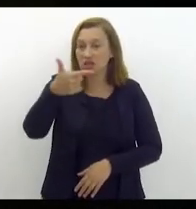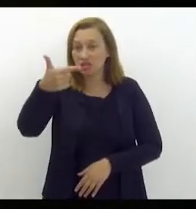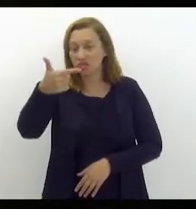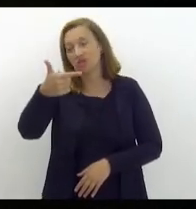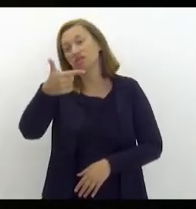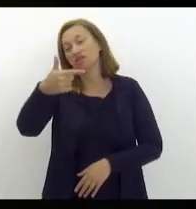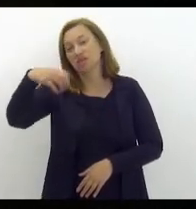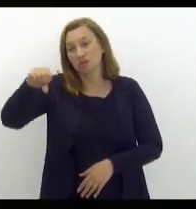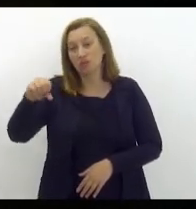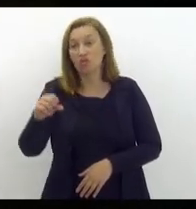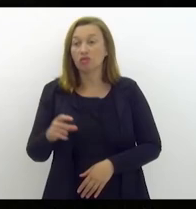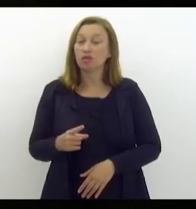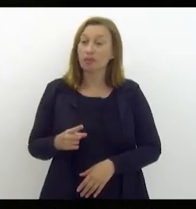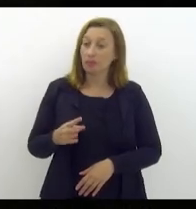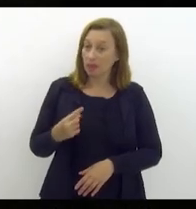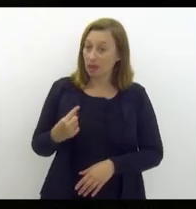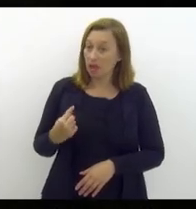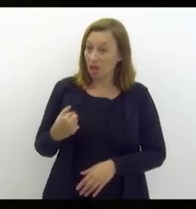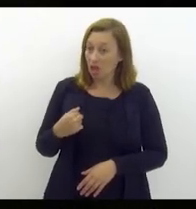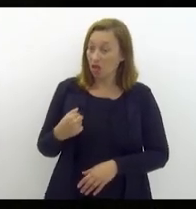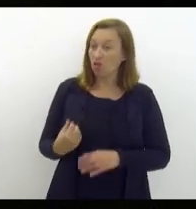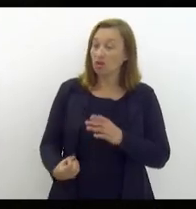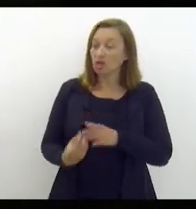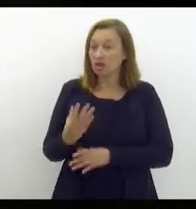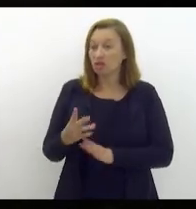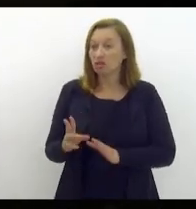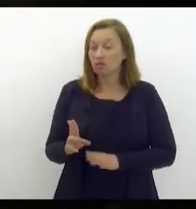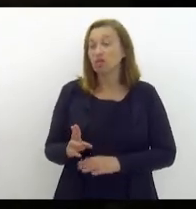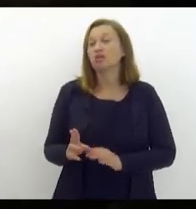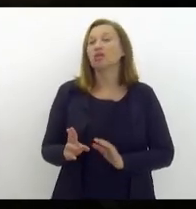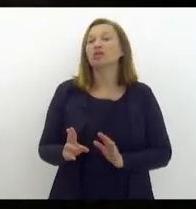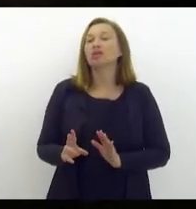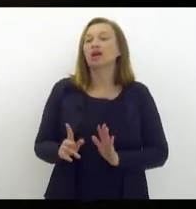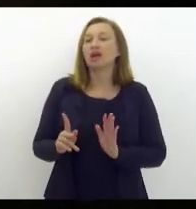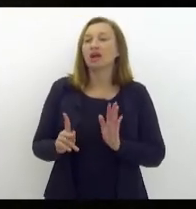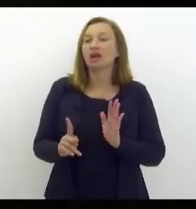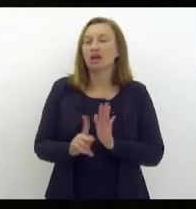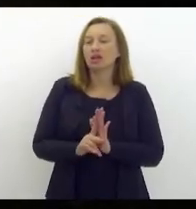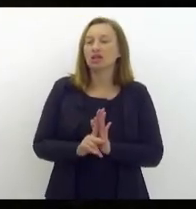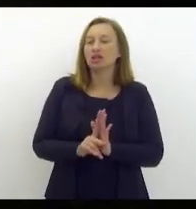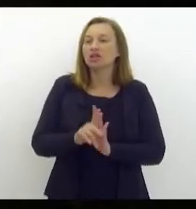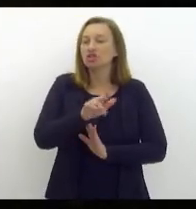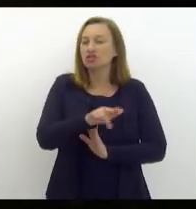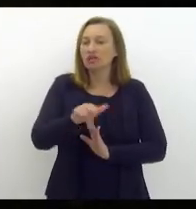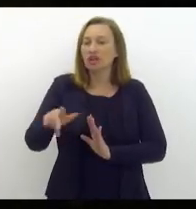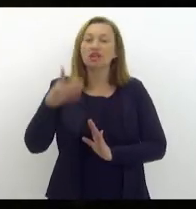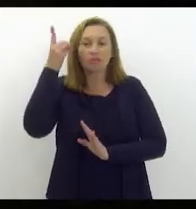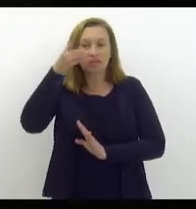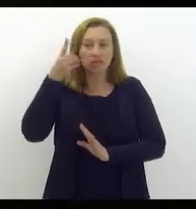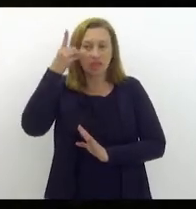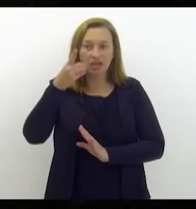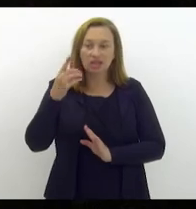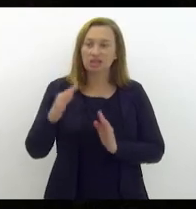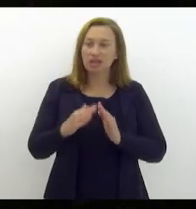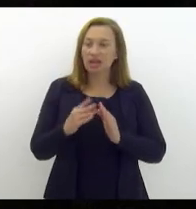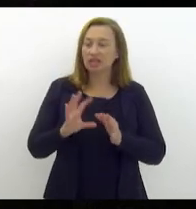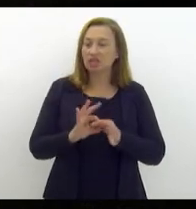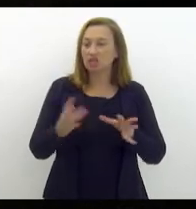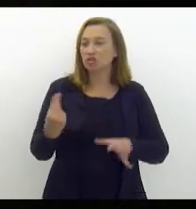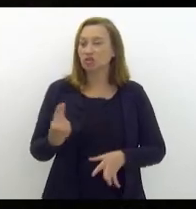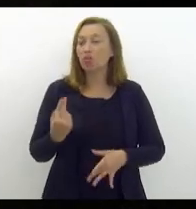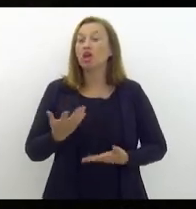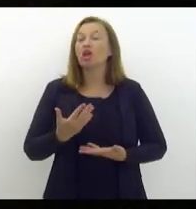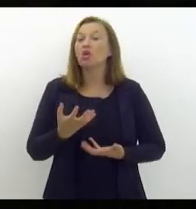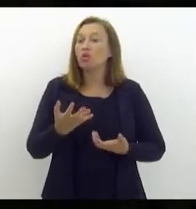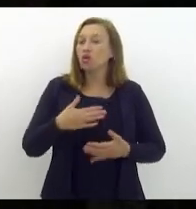nossa autoria, porque, na verdade, eu cedi a coautoria para diferentes deputados e deputadas nessa casa. Então, eu gostaria